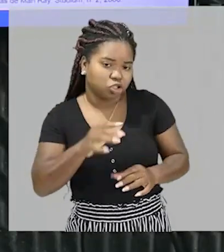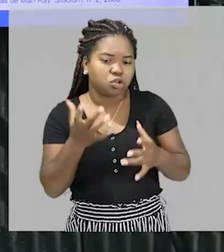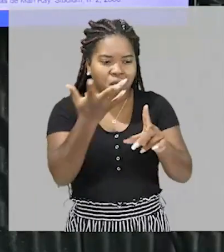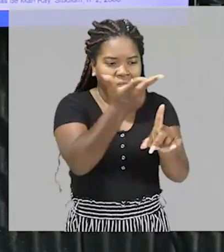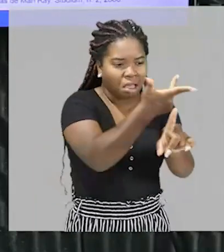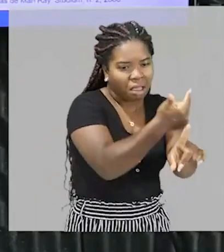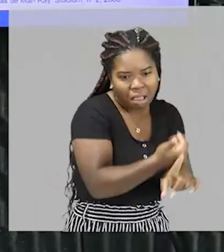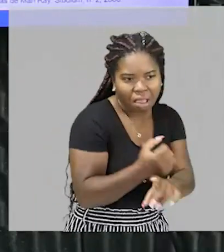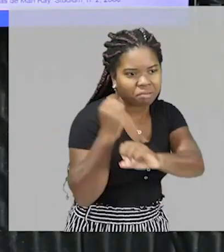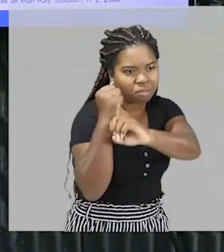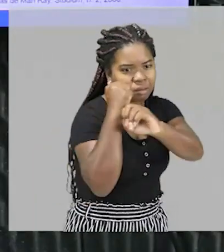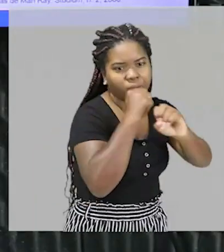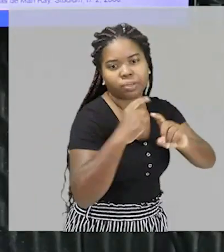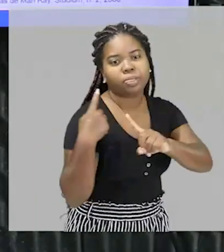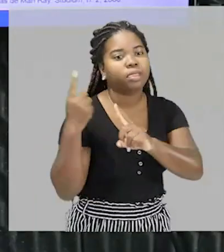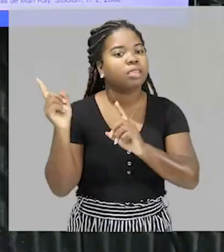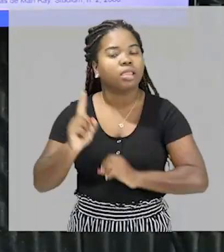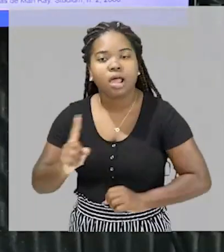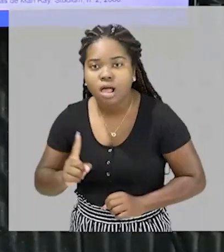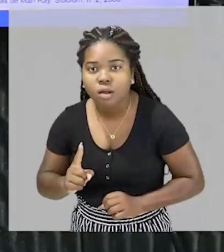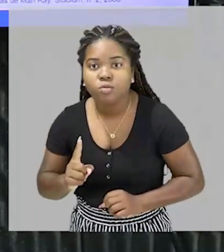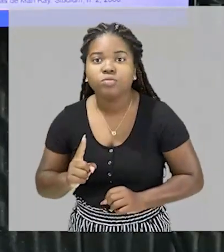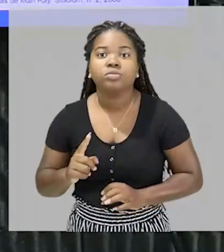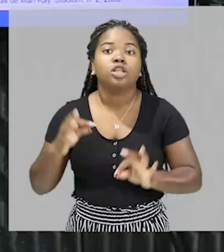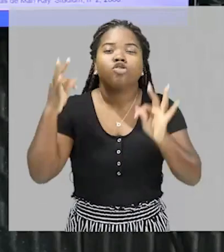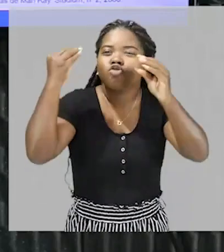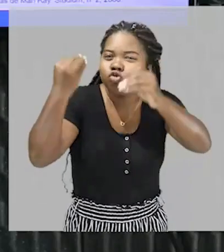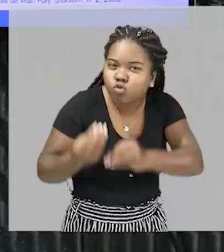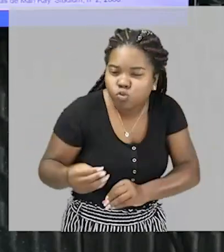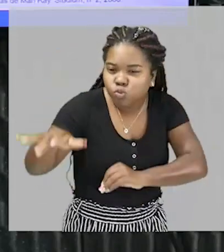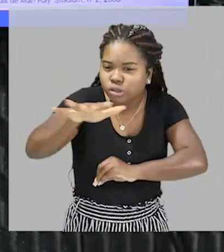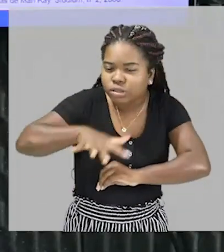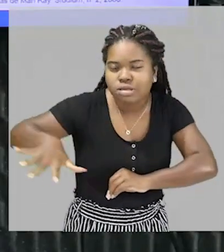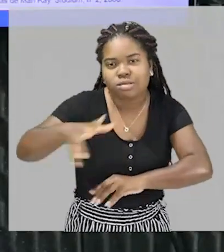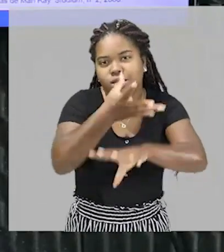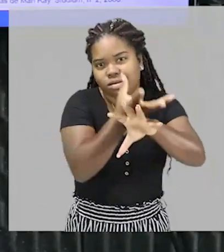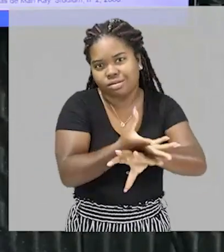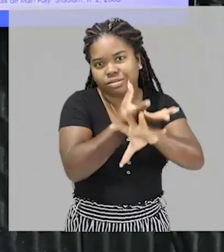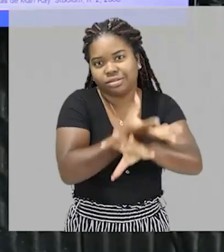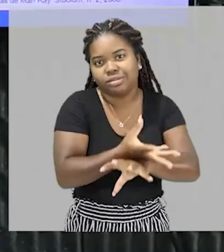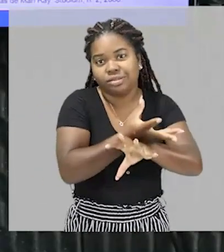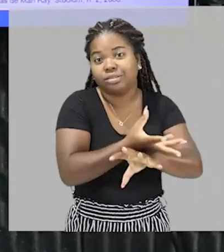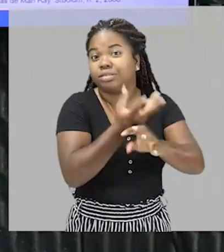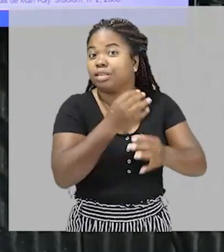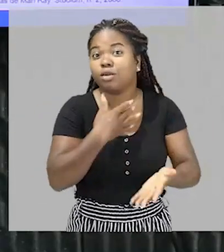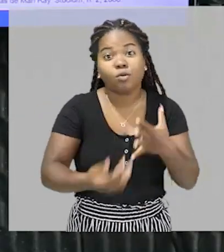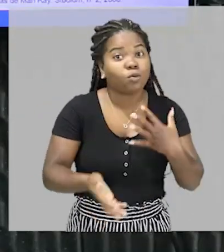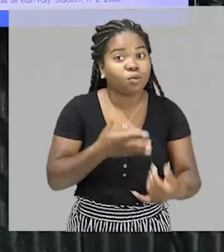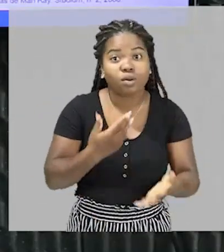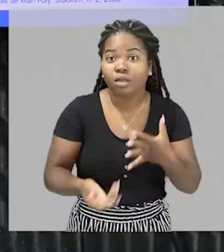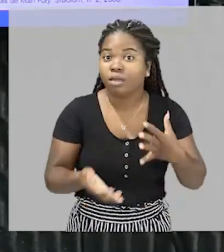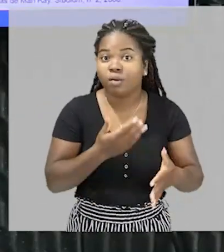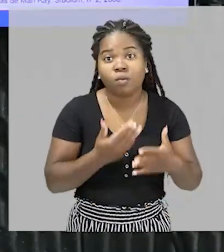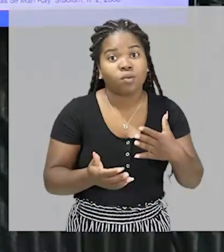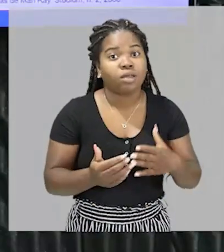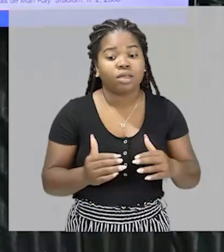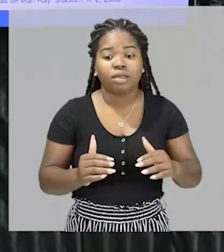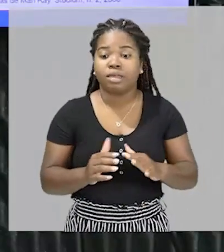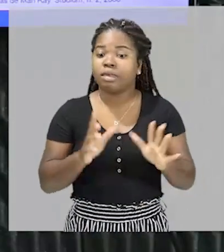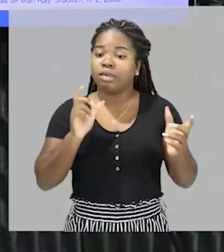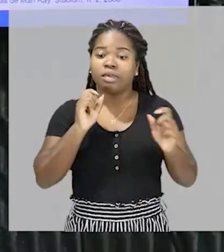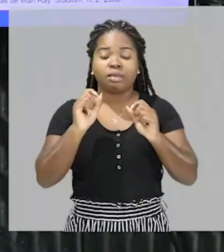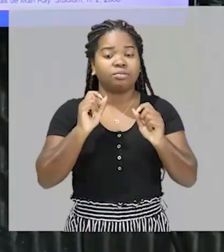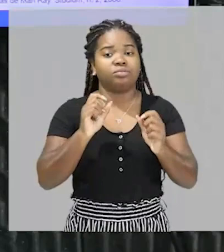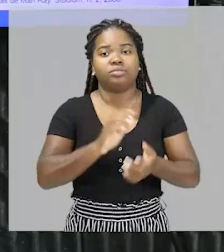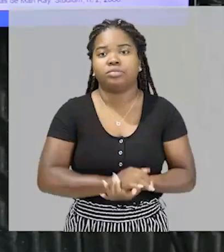visual, ela abrange arte e todas as áreas do conhecimento em qualquer nível, principalmente vocês